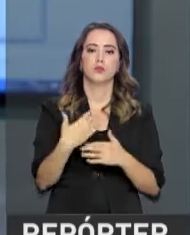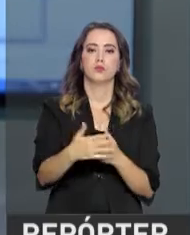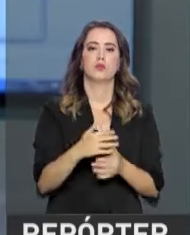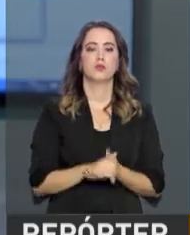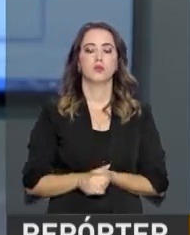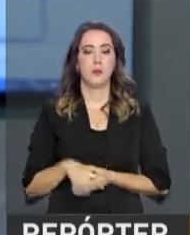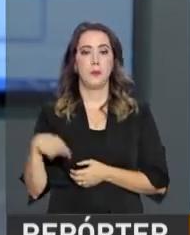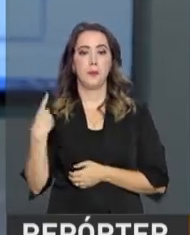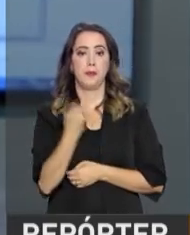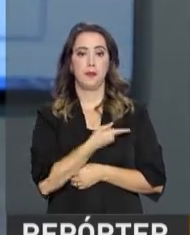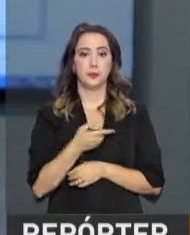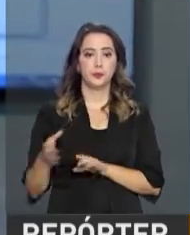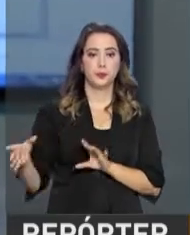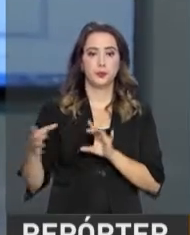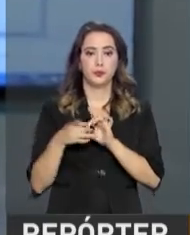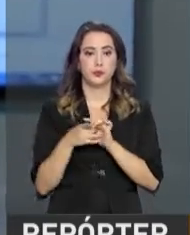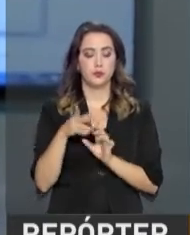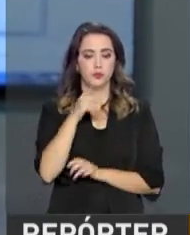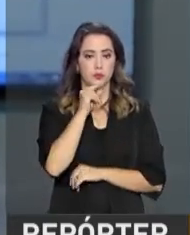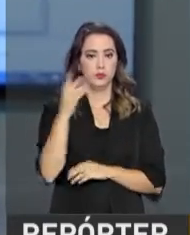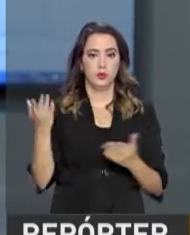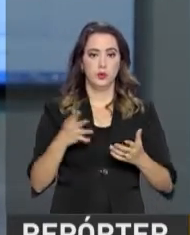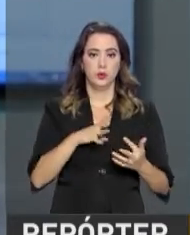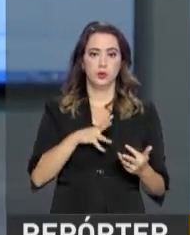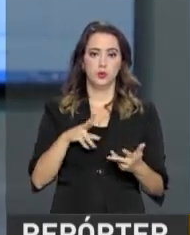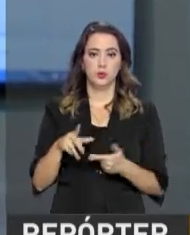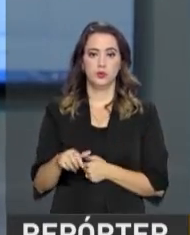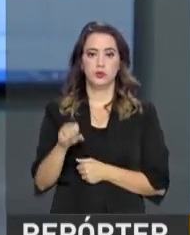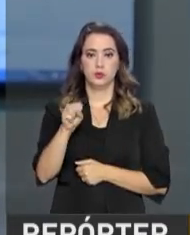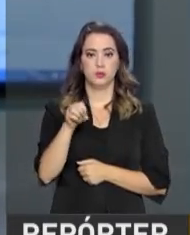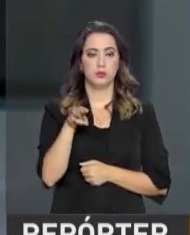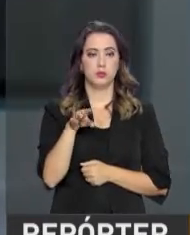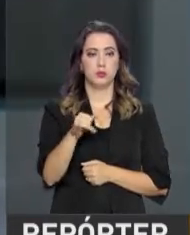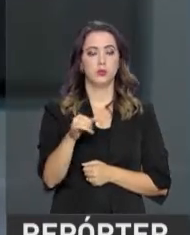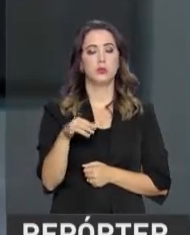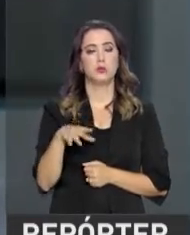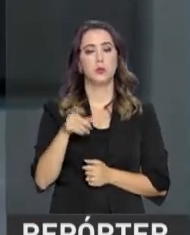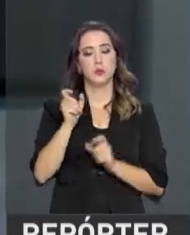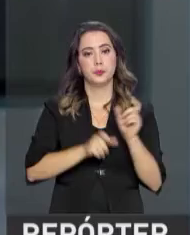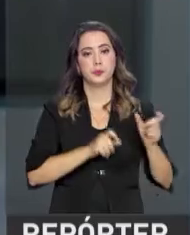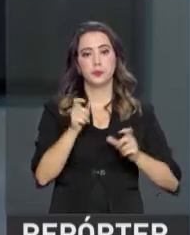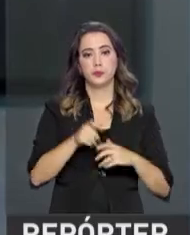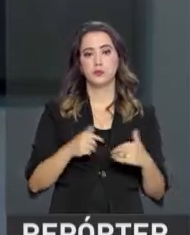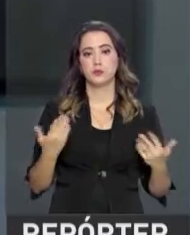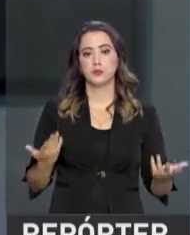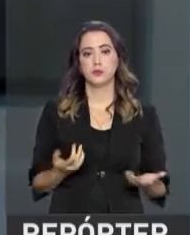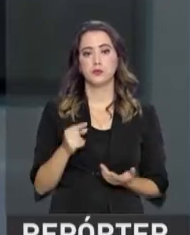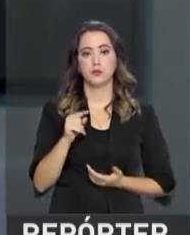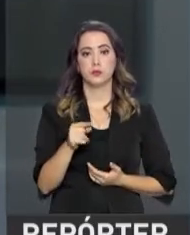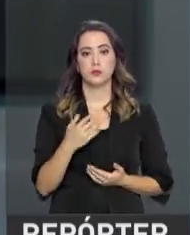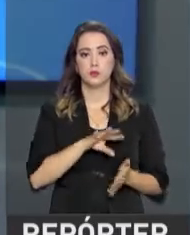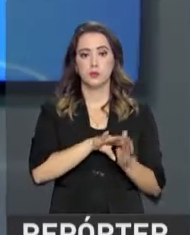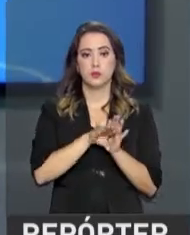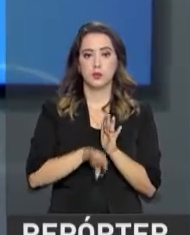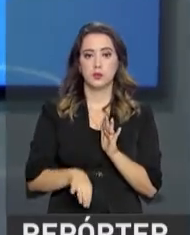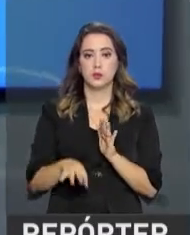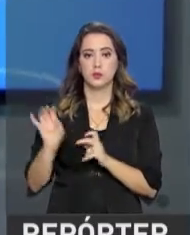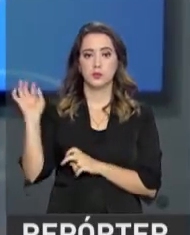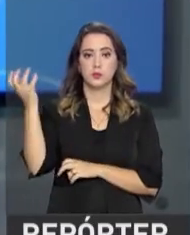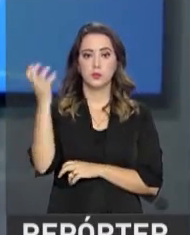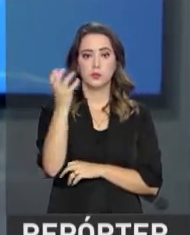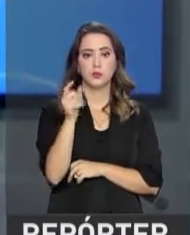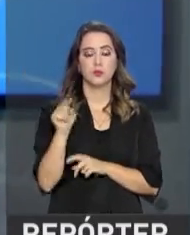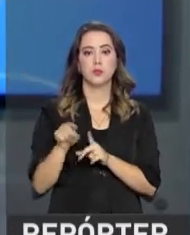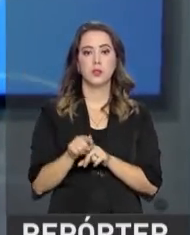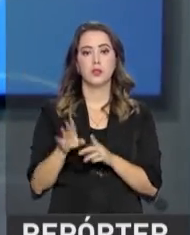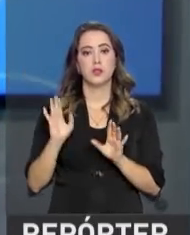água no mundo hoje, com quase 8 bilhões de habitantes, onde aquilo que se retira da natureza,